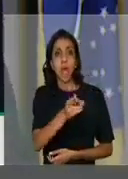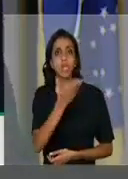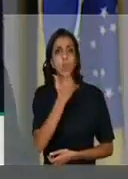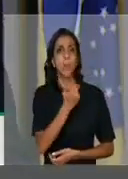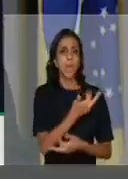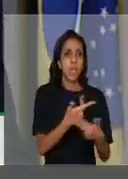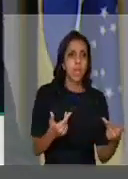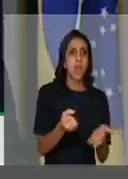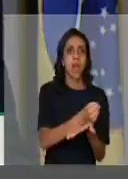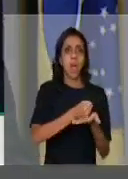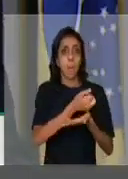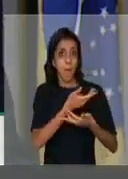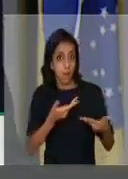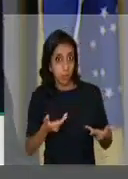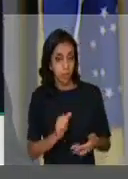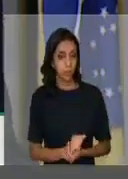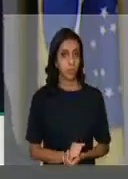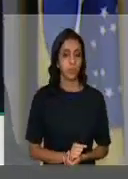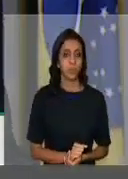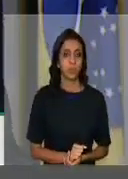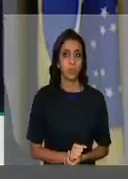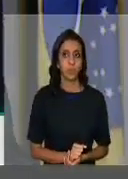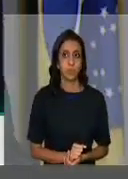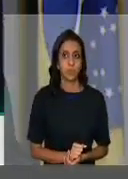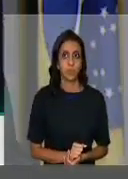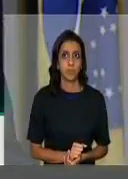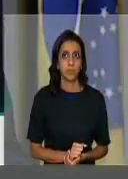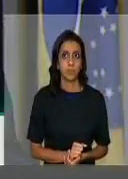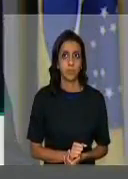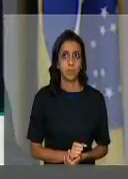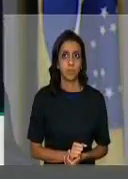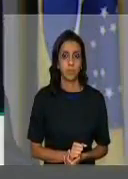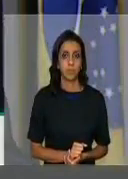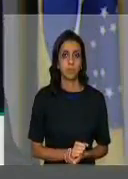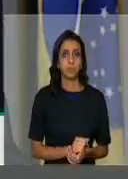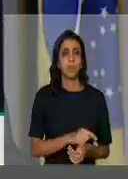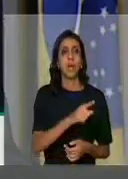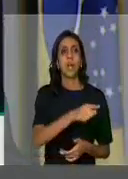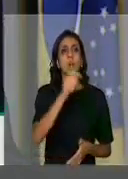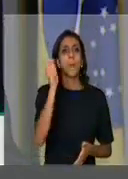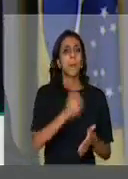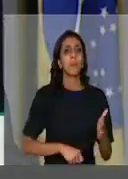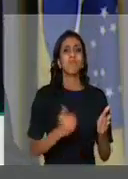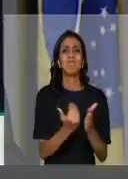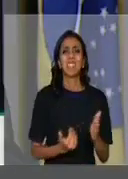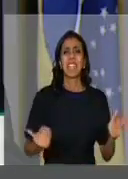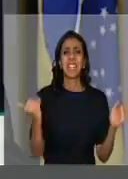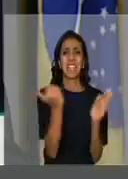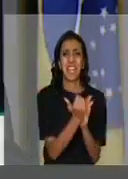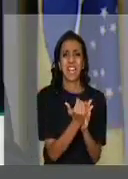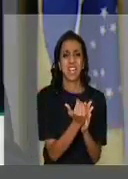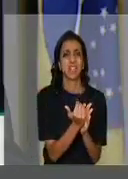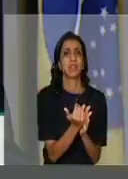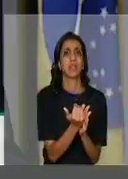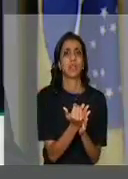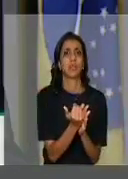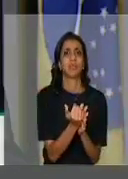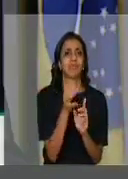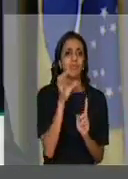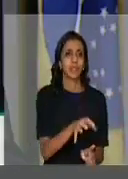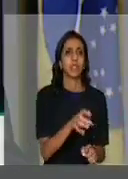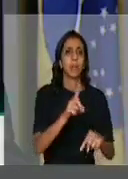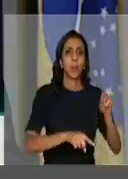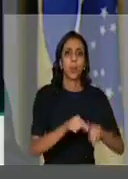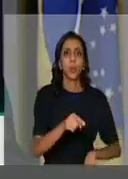R$600 com comida e remédio, ele tem o tributo mais caro do mundo em comida